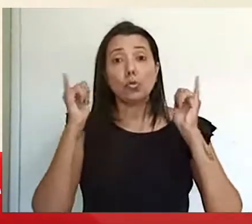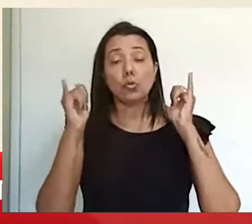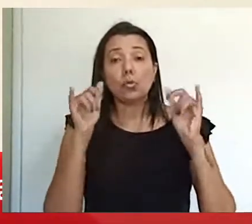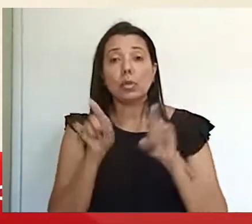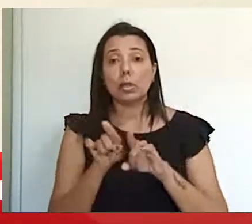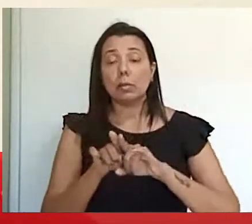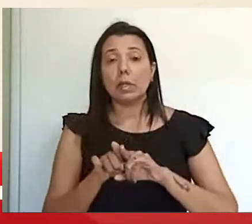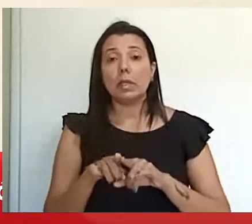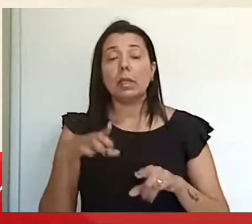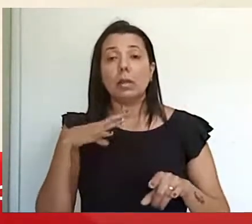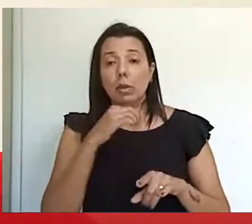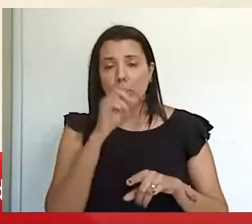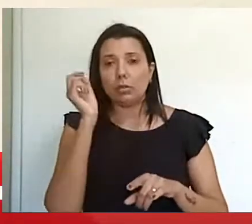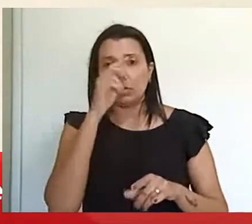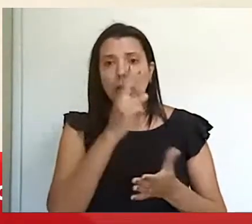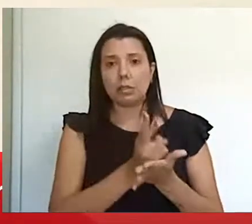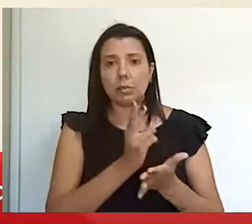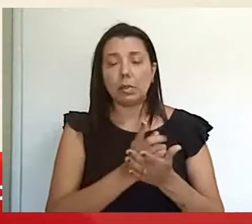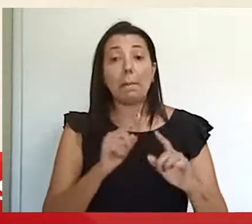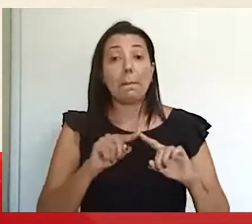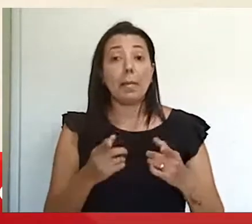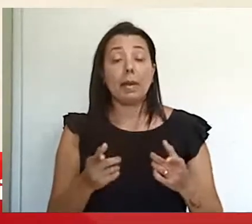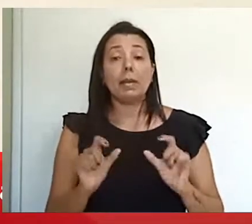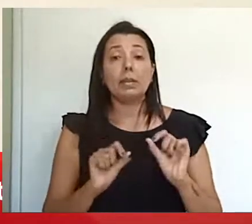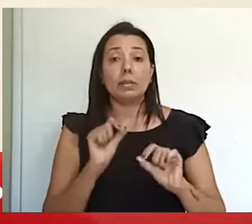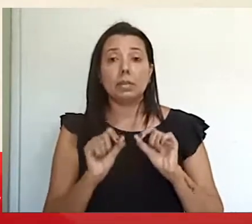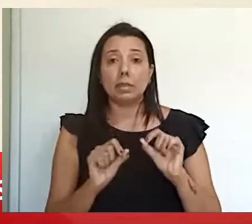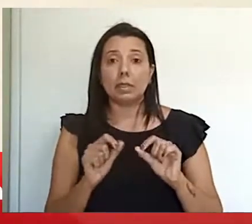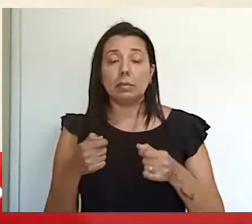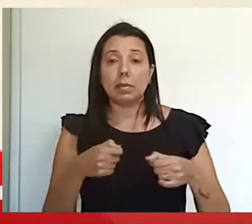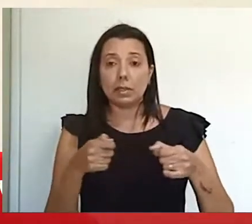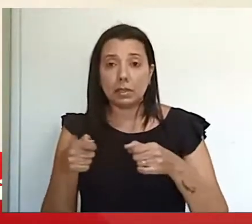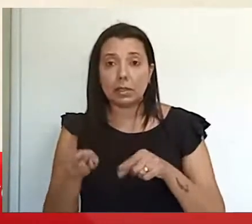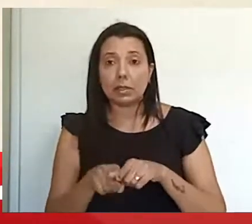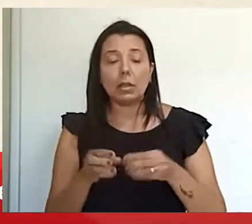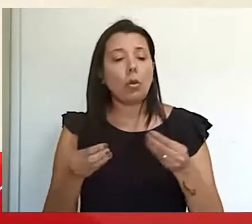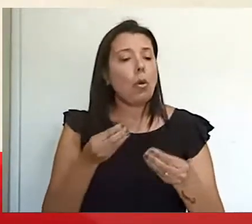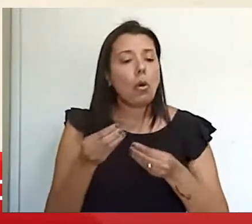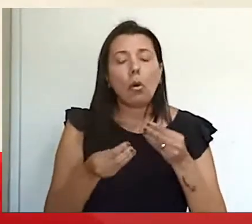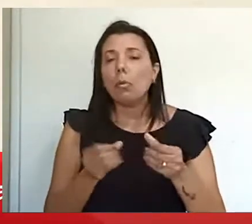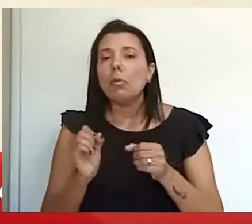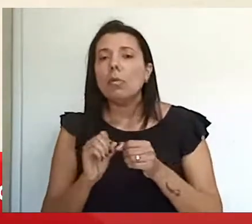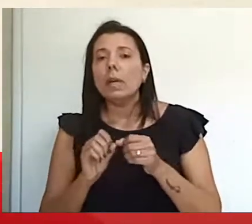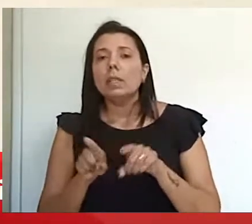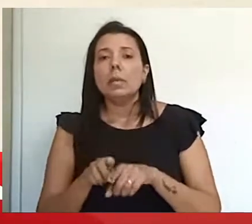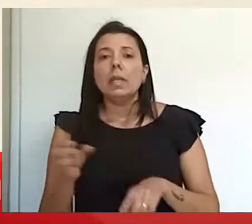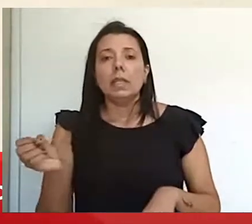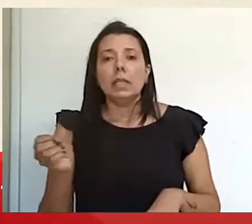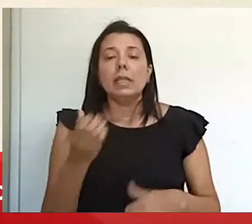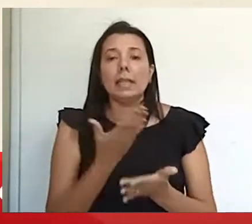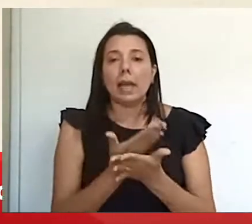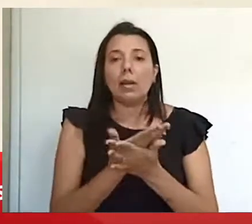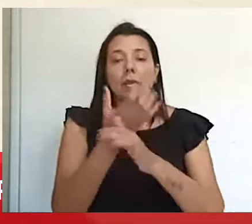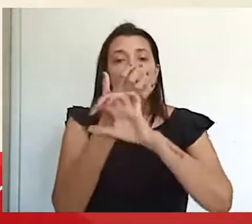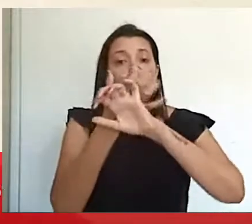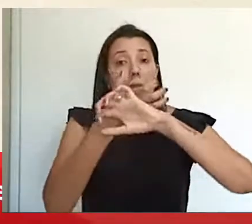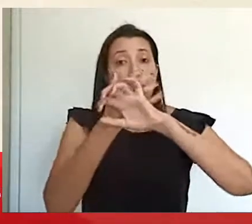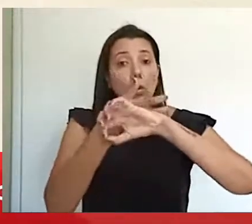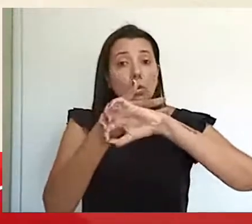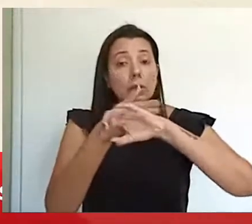dificuldade. Mas então tem que ser mesmo como é que nós vamos fazer nas aulas remotas. Como professora, é